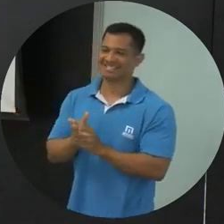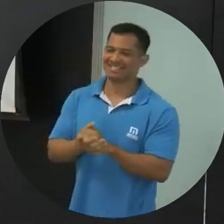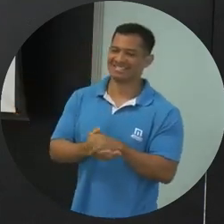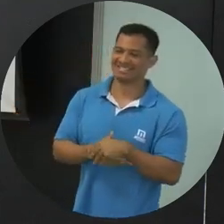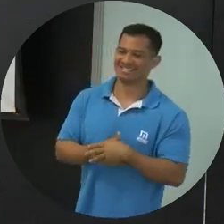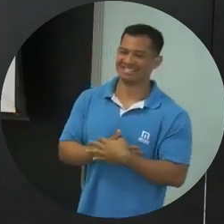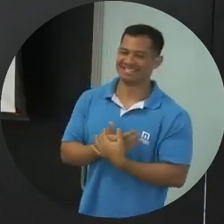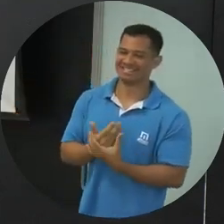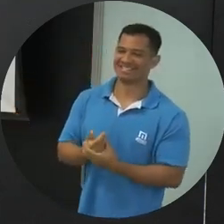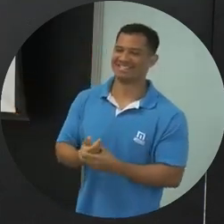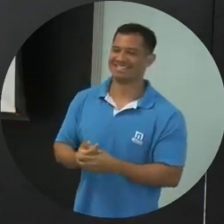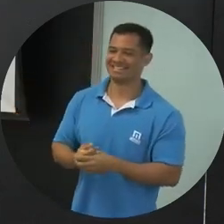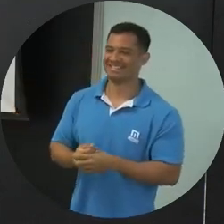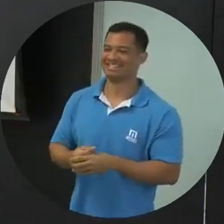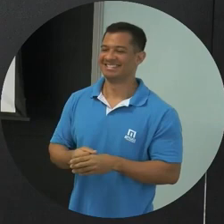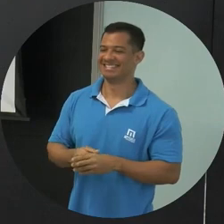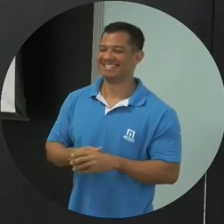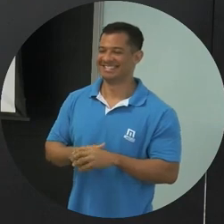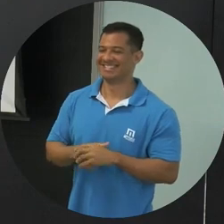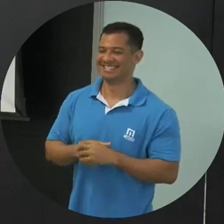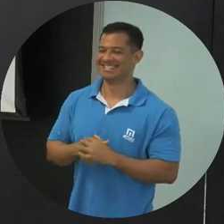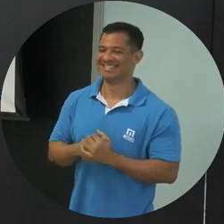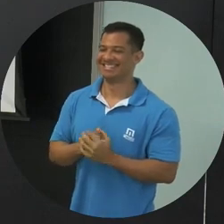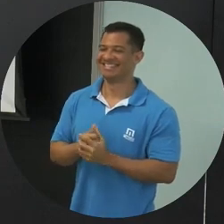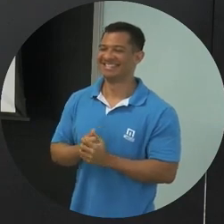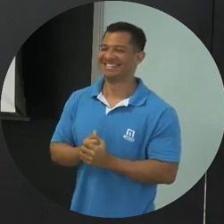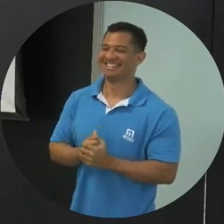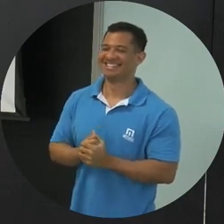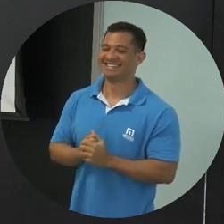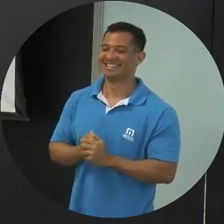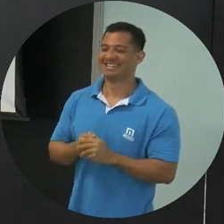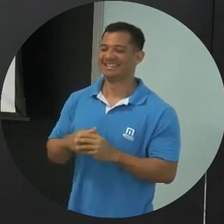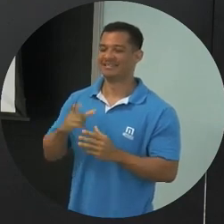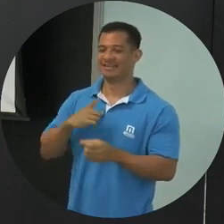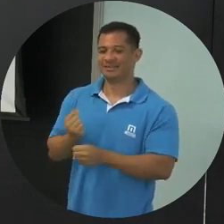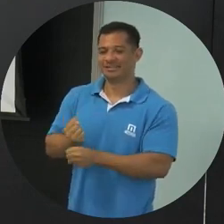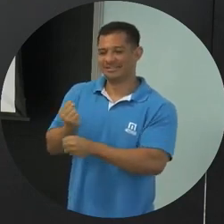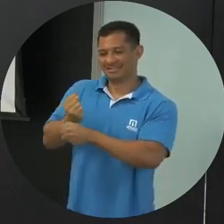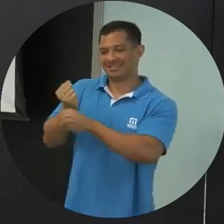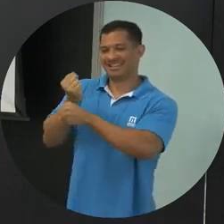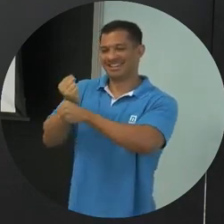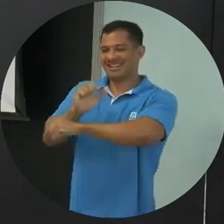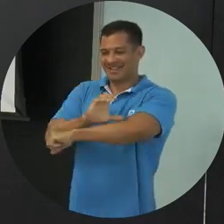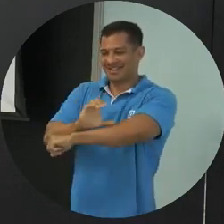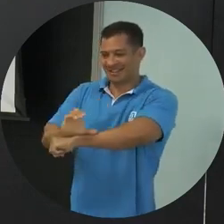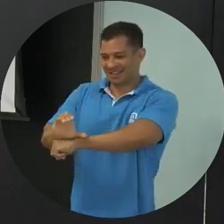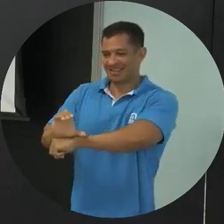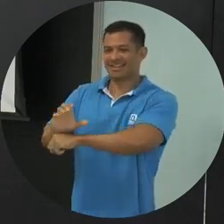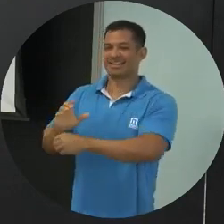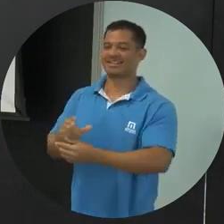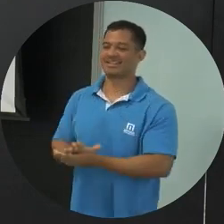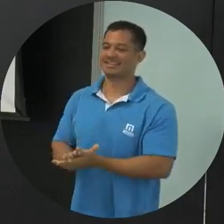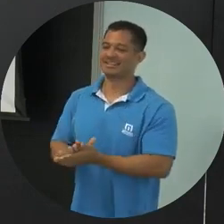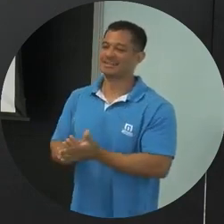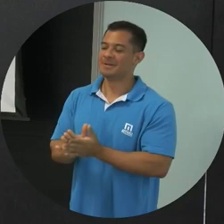Brasília é uma cidade planejada, basicamente toda construída em concreto, né? Brasília tem